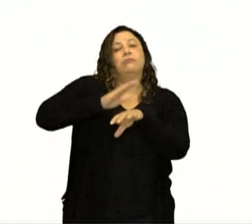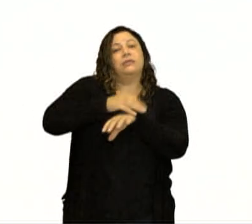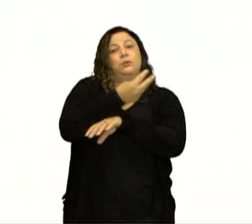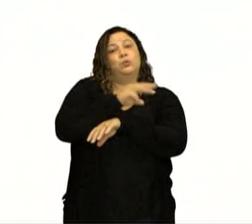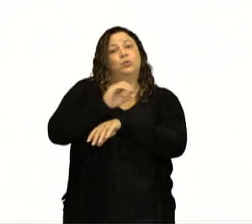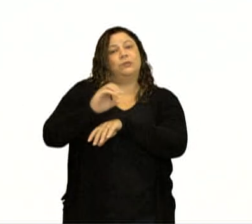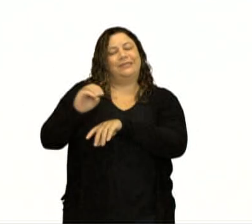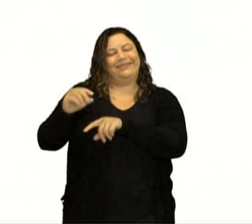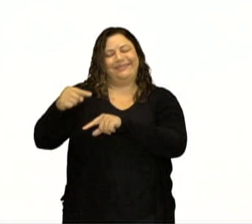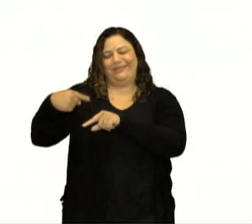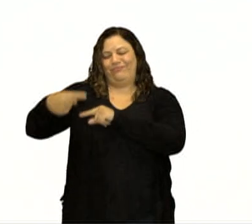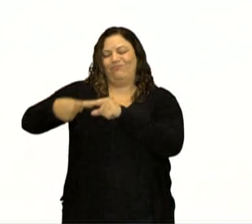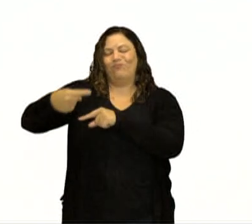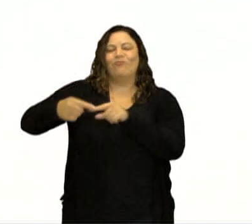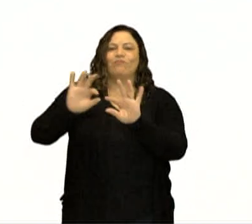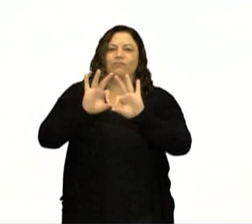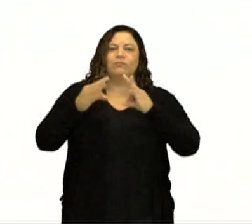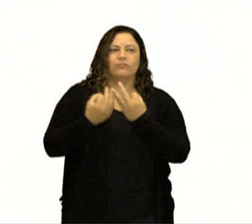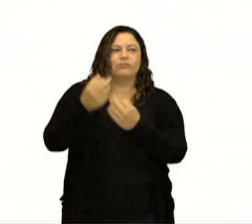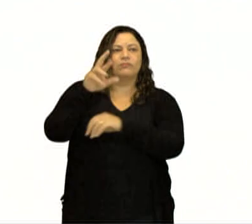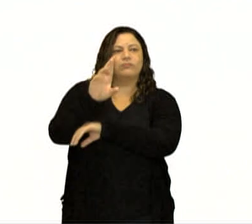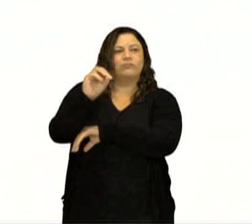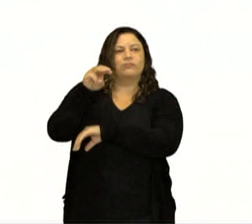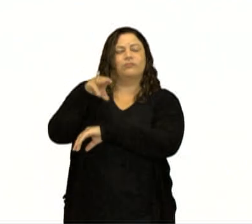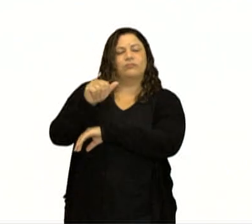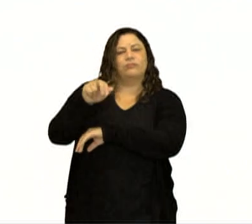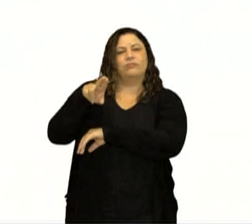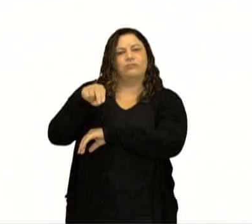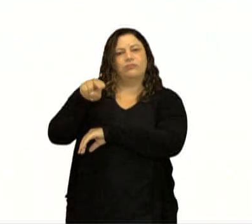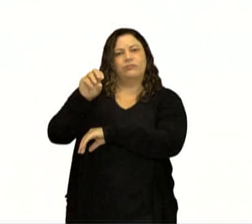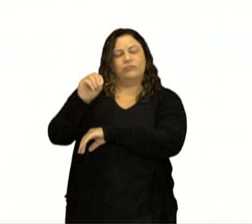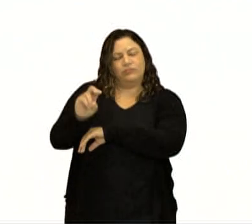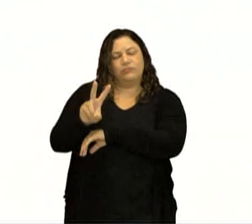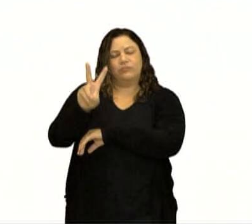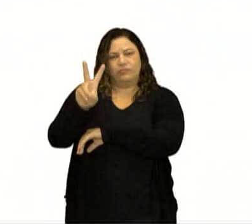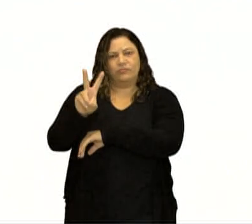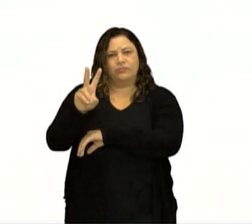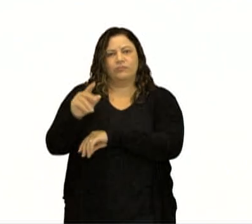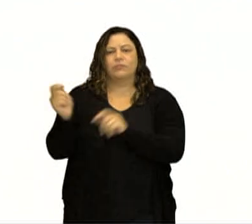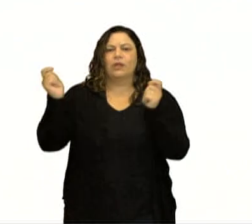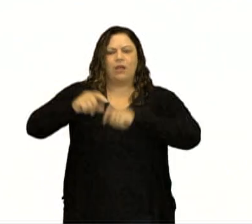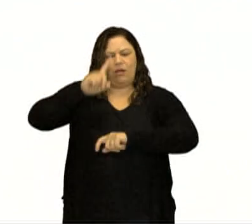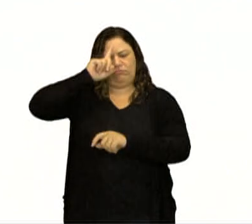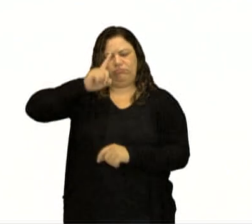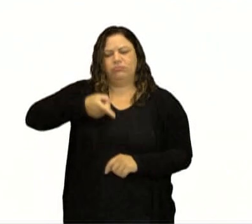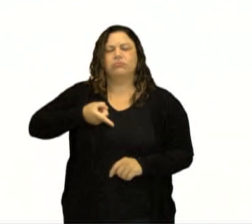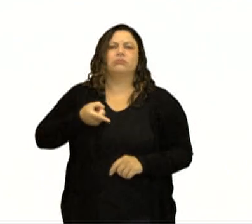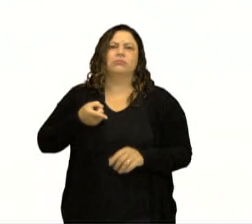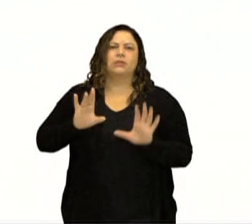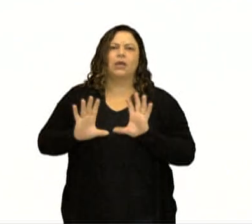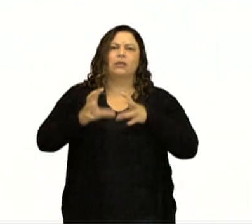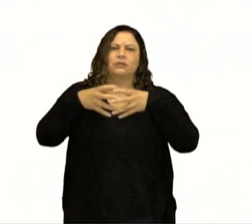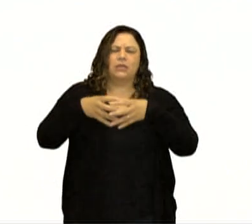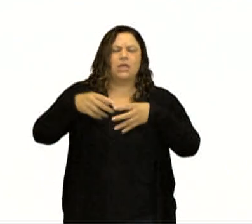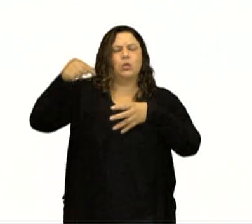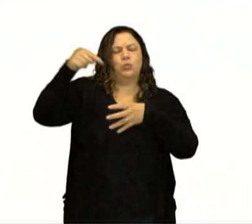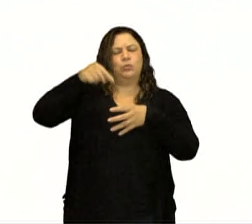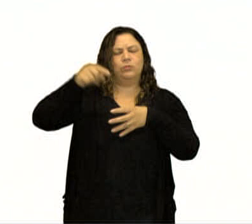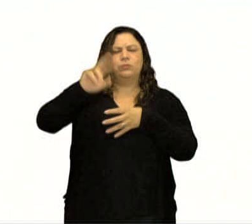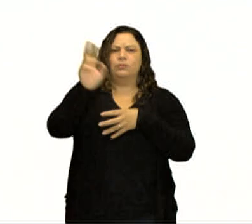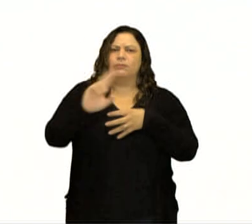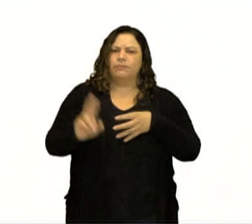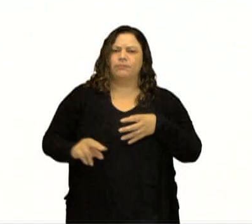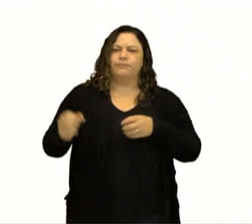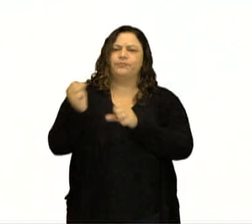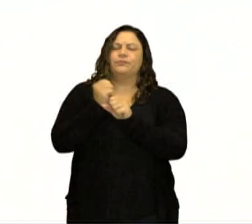família Romanov, ela formou uma dinastia dentro da Rússia. E eles então, ao longo desses séculos, mantiveram-se